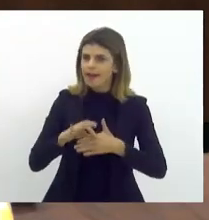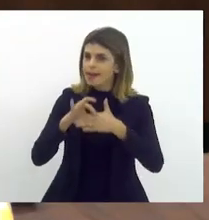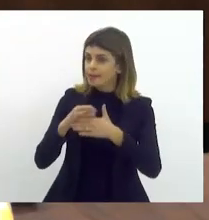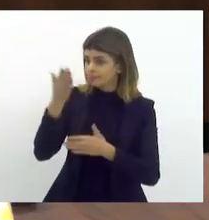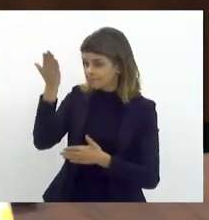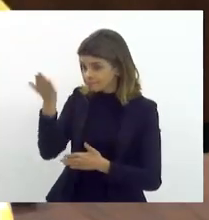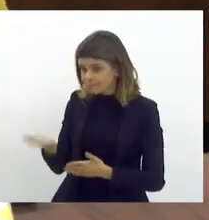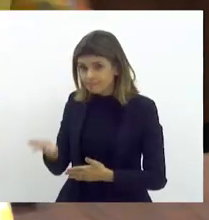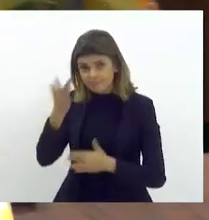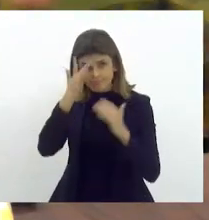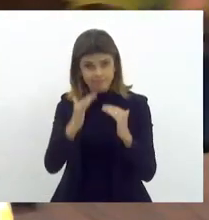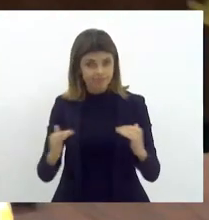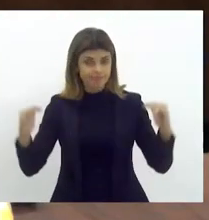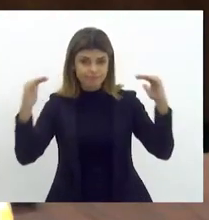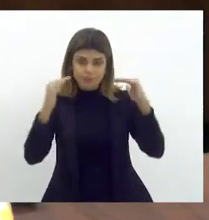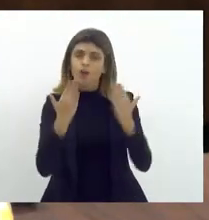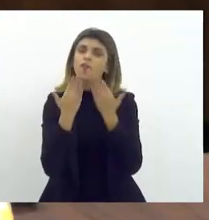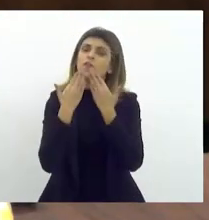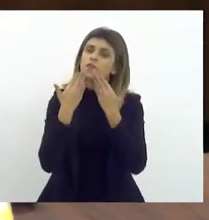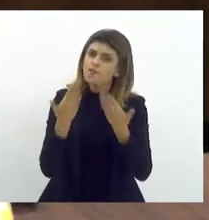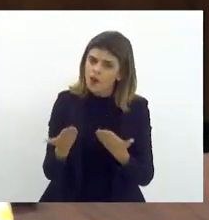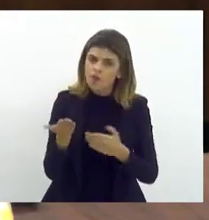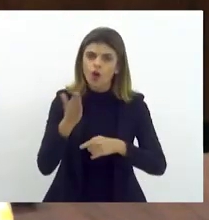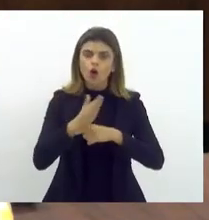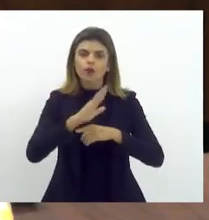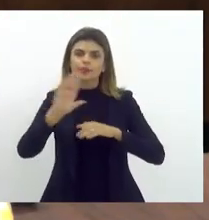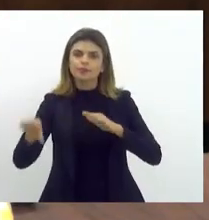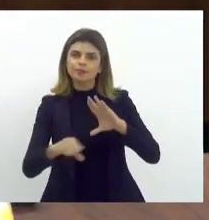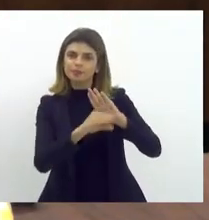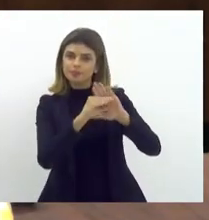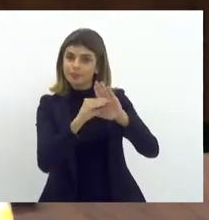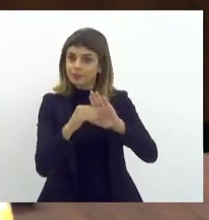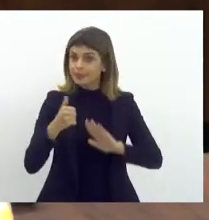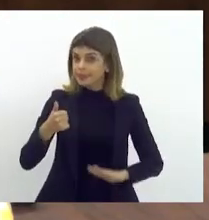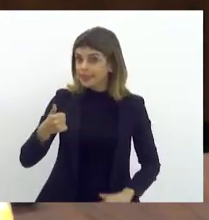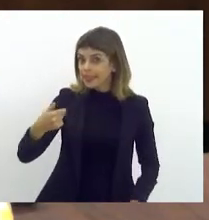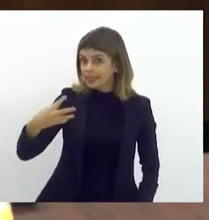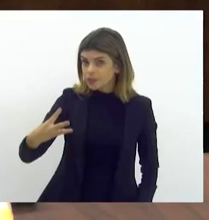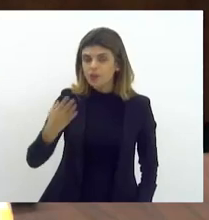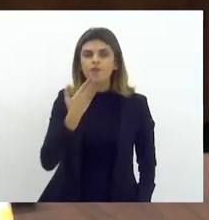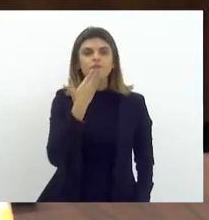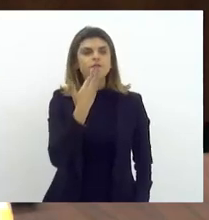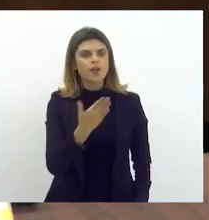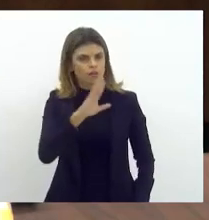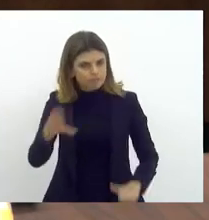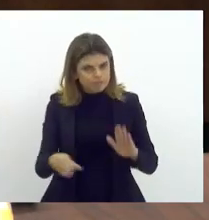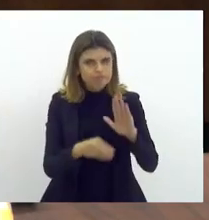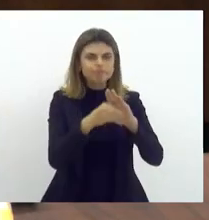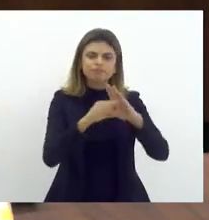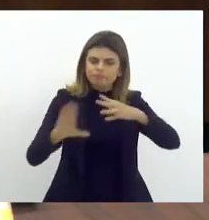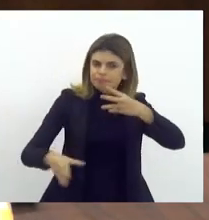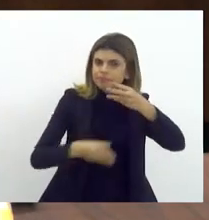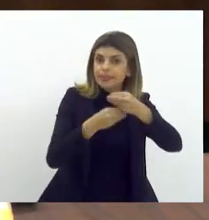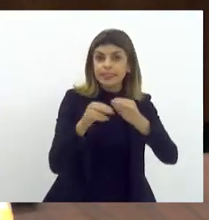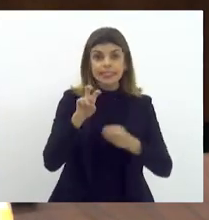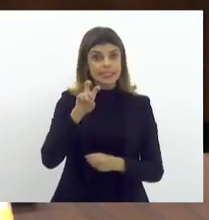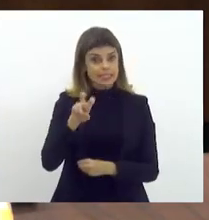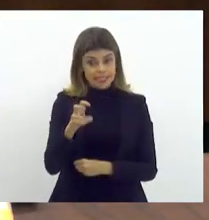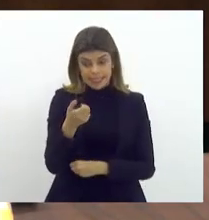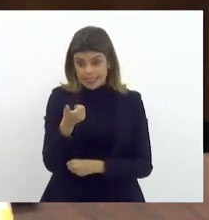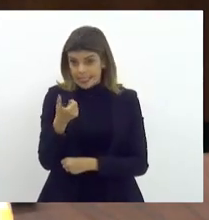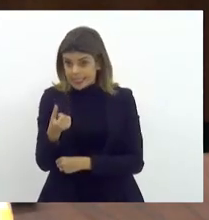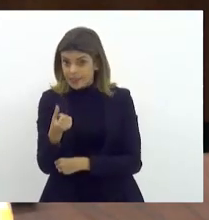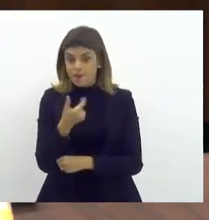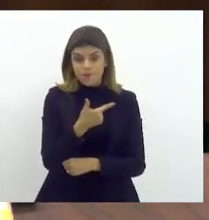vossa excelência parecer favorável com submenda emenda 14 favorável com submer daglutinativas emendas 5:16 22